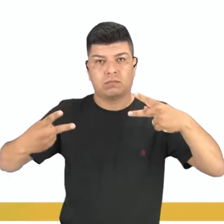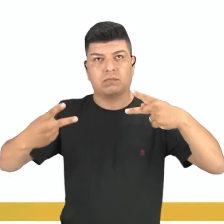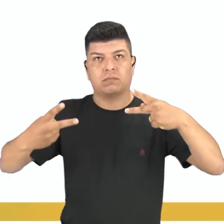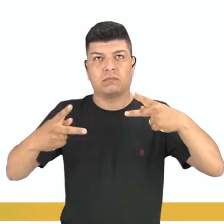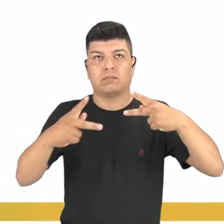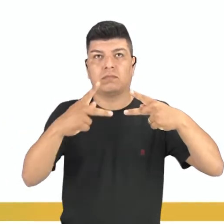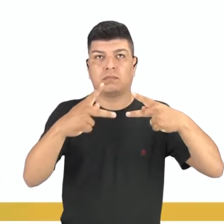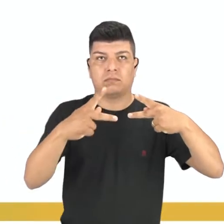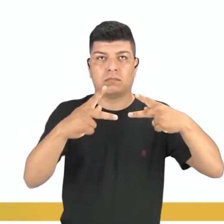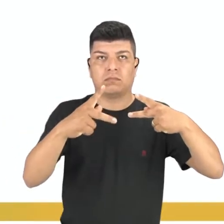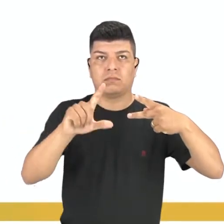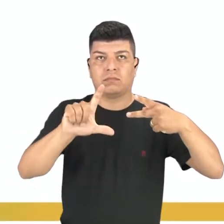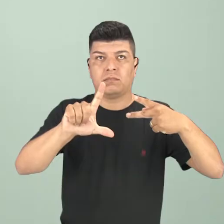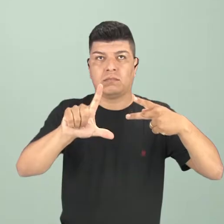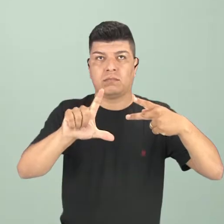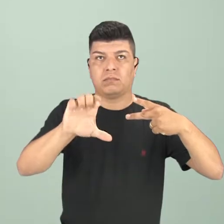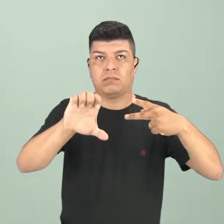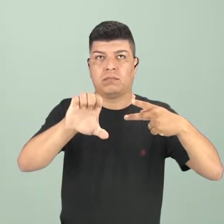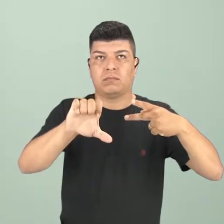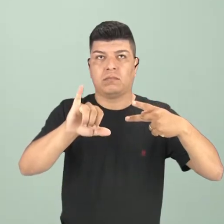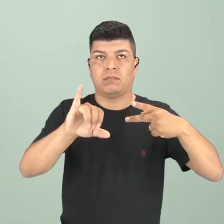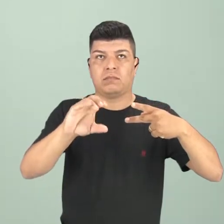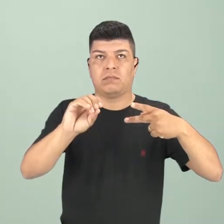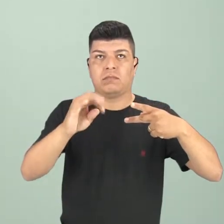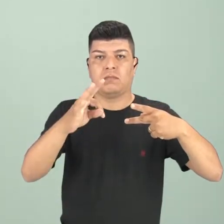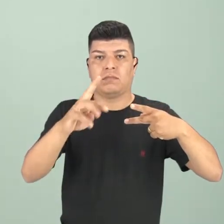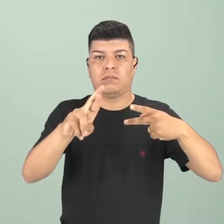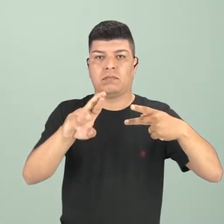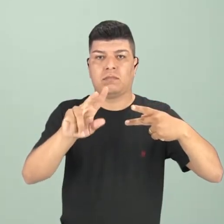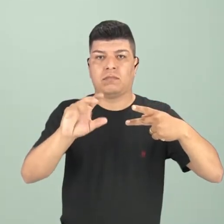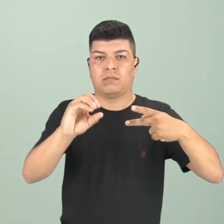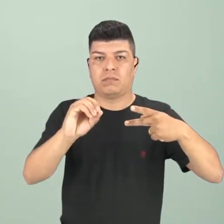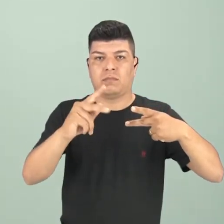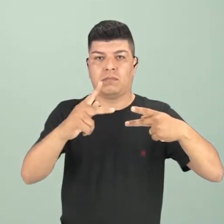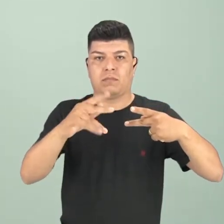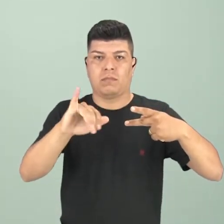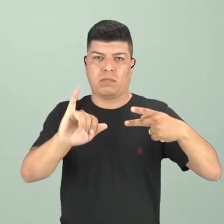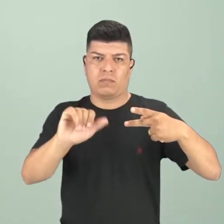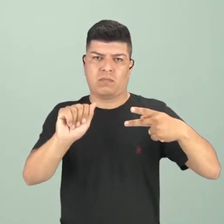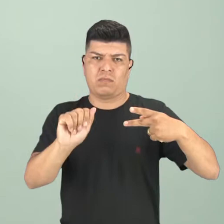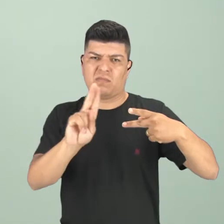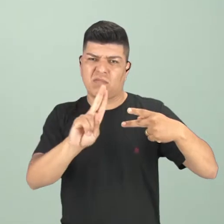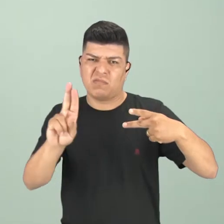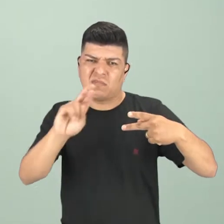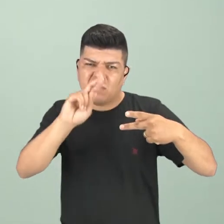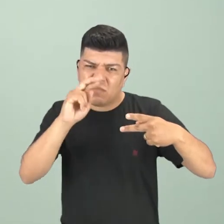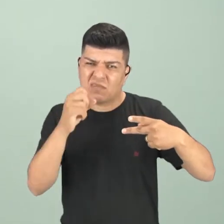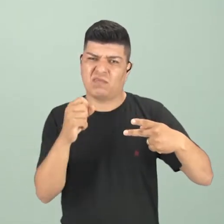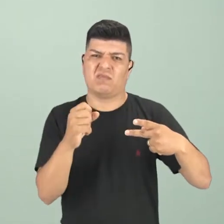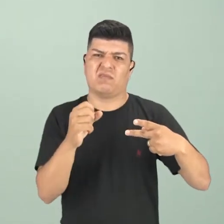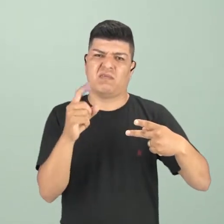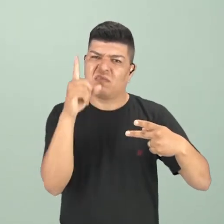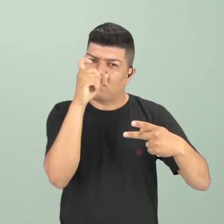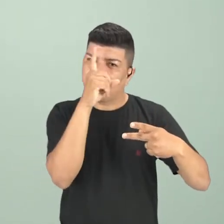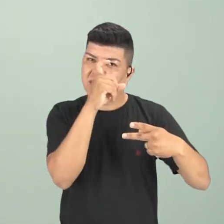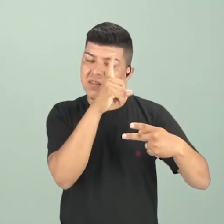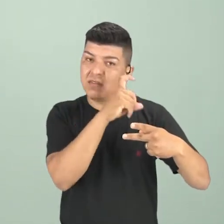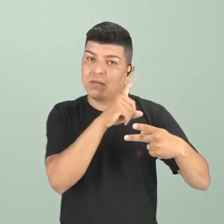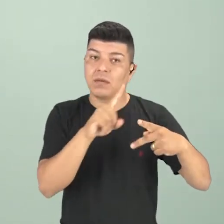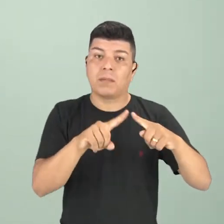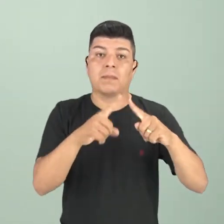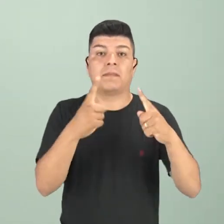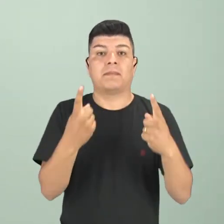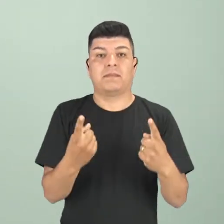Professor esse nome aí por esse nome eu já sei que eu não quero nem continuar essa aula mas o nome é estranho